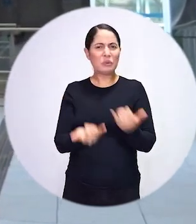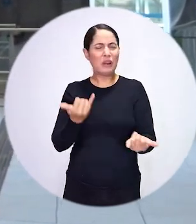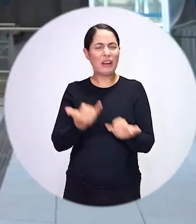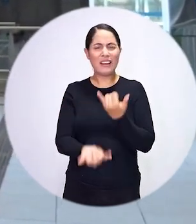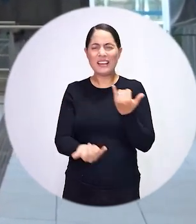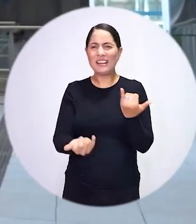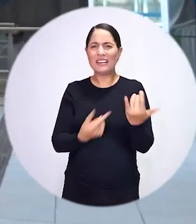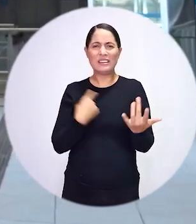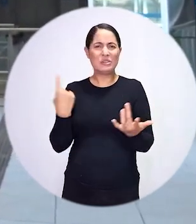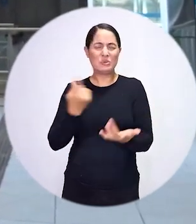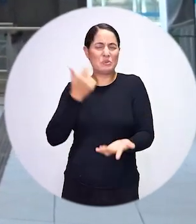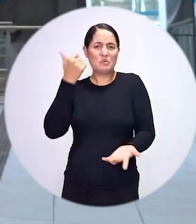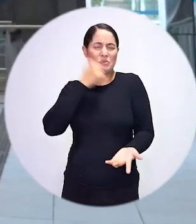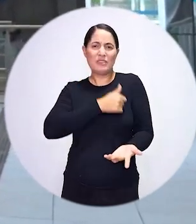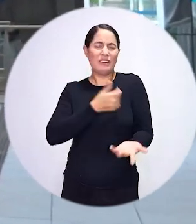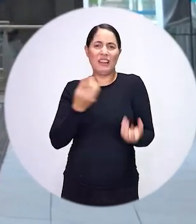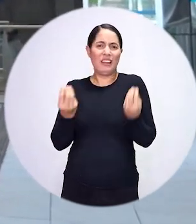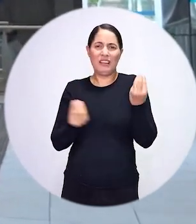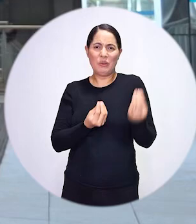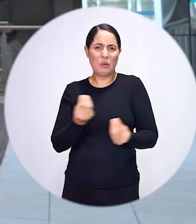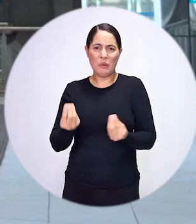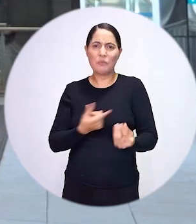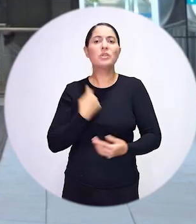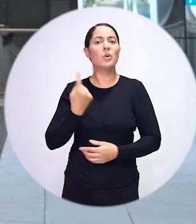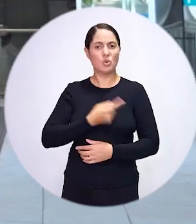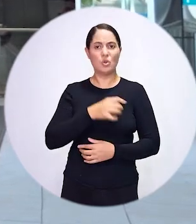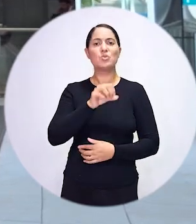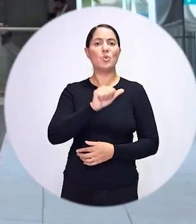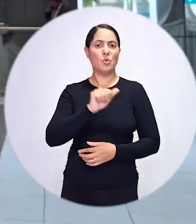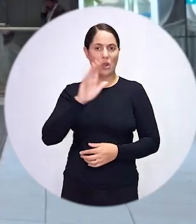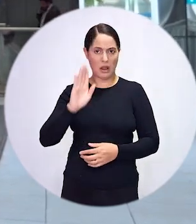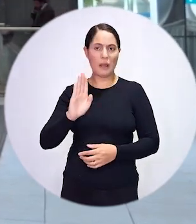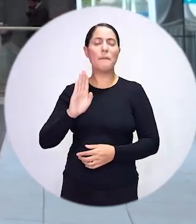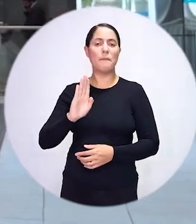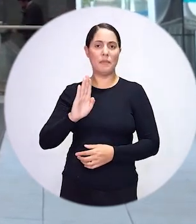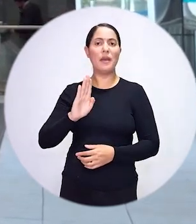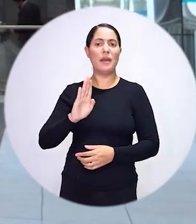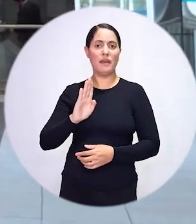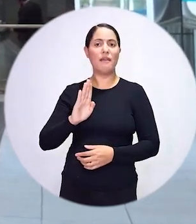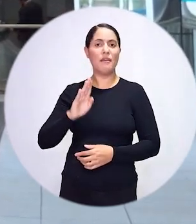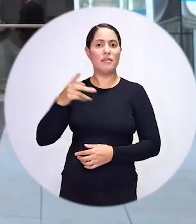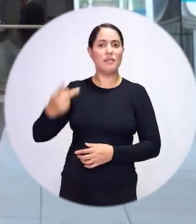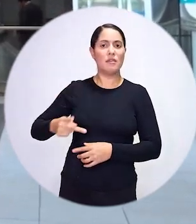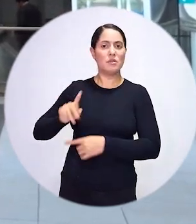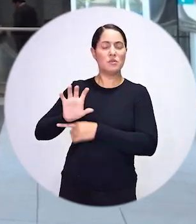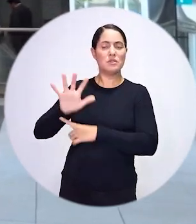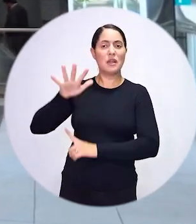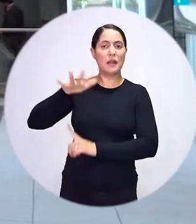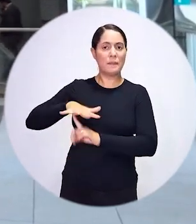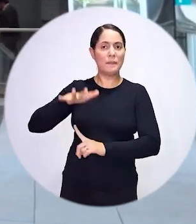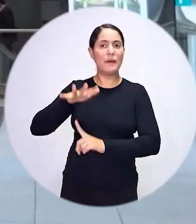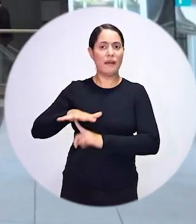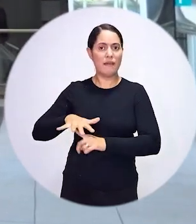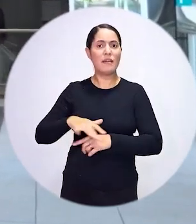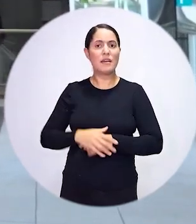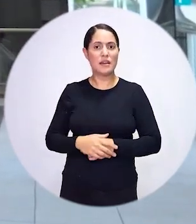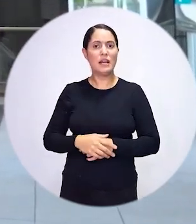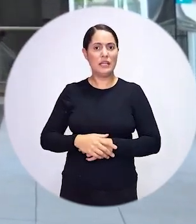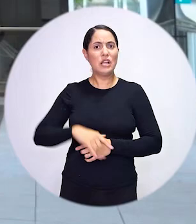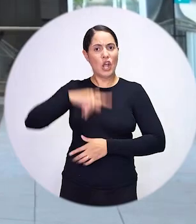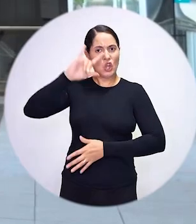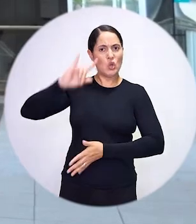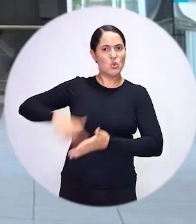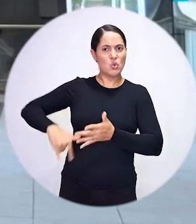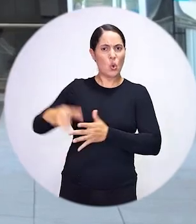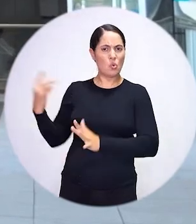acabaram provocando uma manifestação, uma nota de repúdio da OAB Paraná de imediato. Essa nota também recebeu adesão